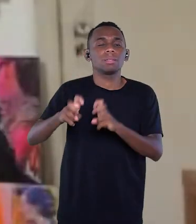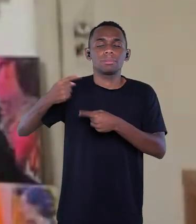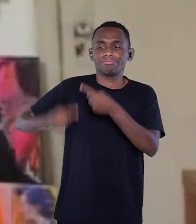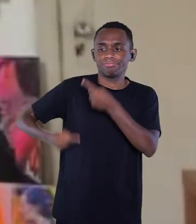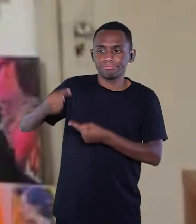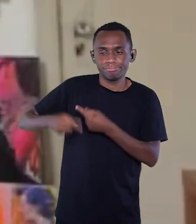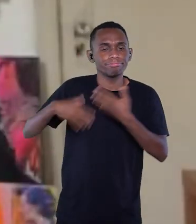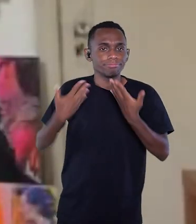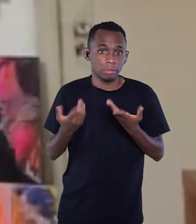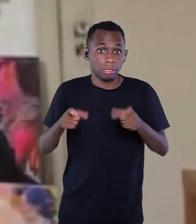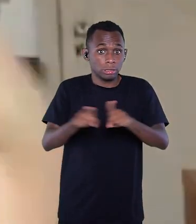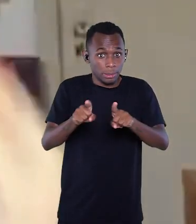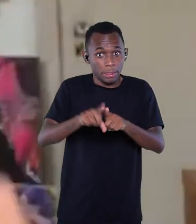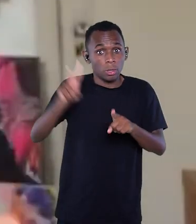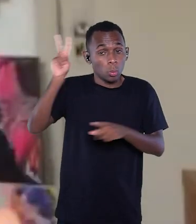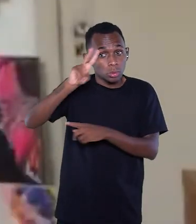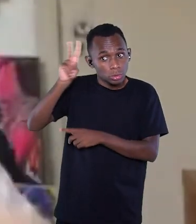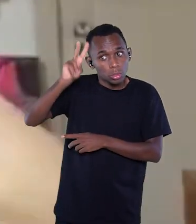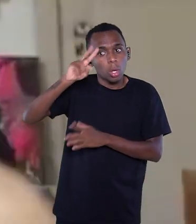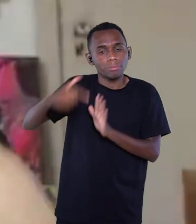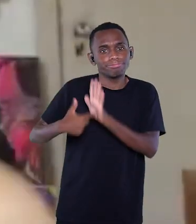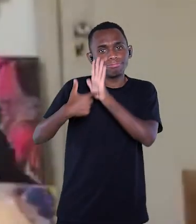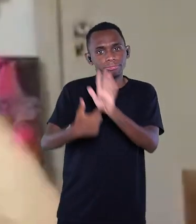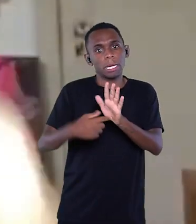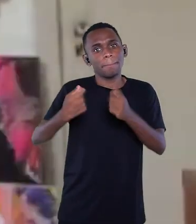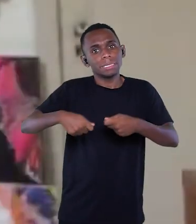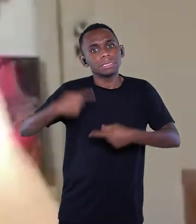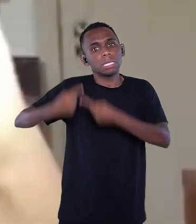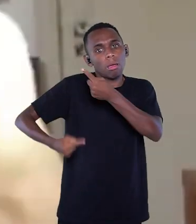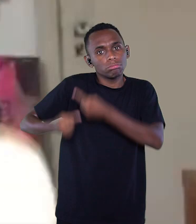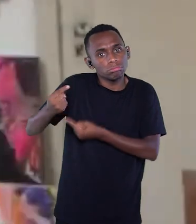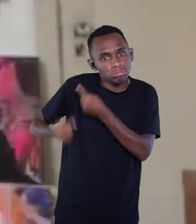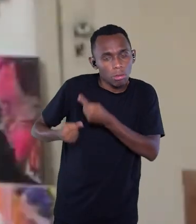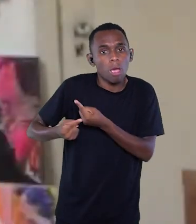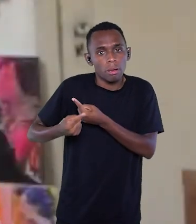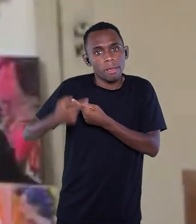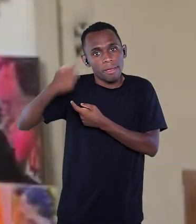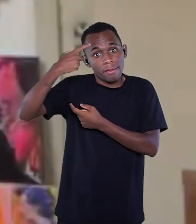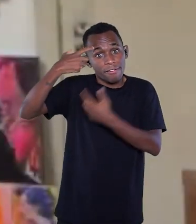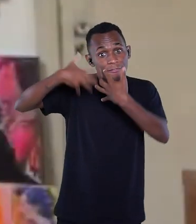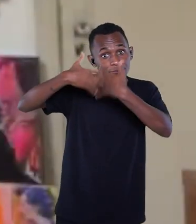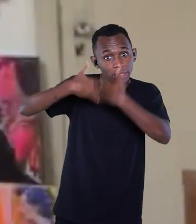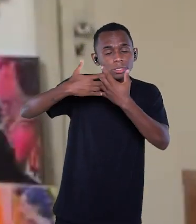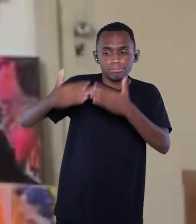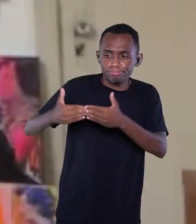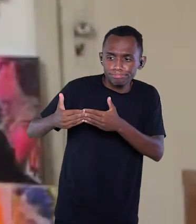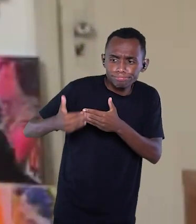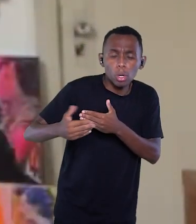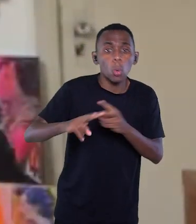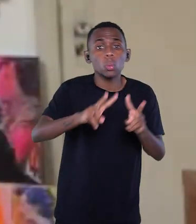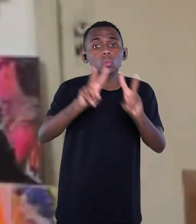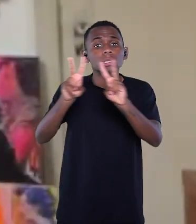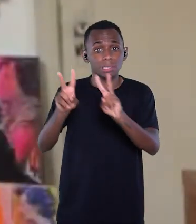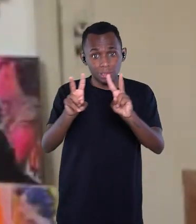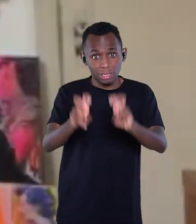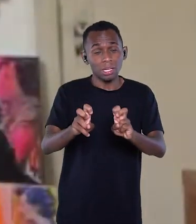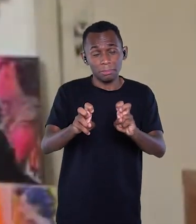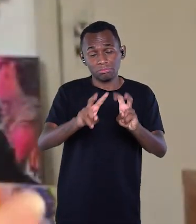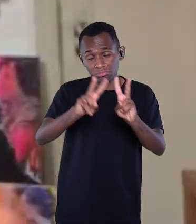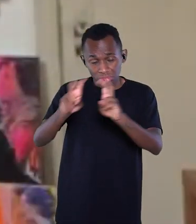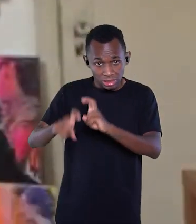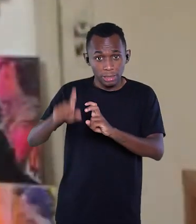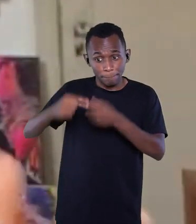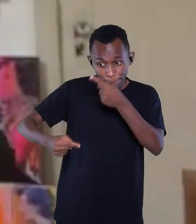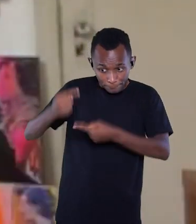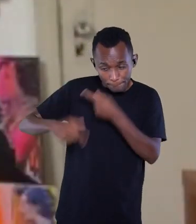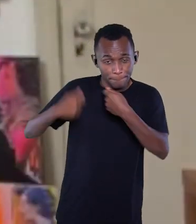política e ela é historicamente determinada. Então, a gente tem que pensar isso a partir desses termos,